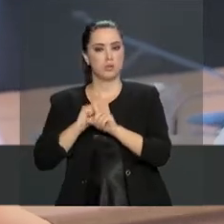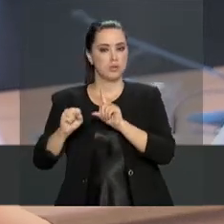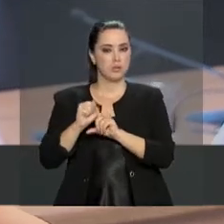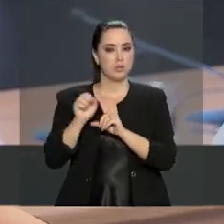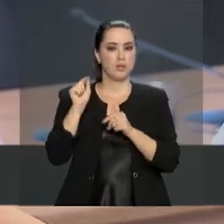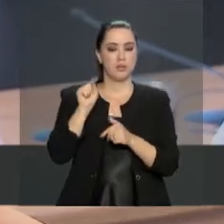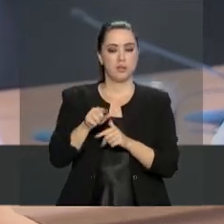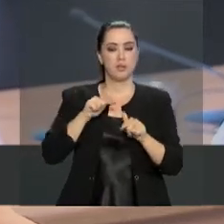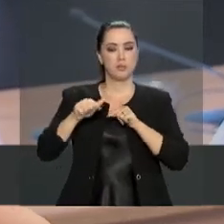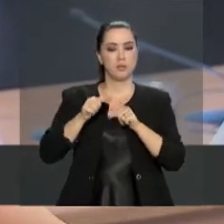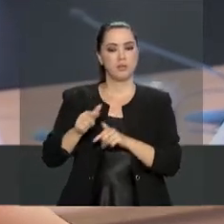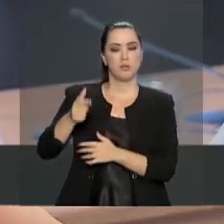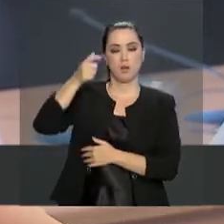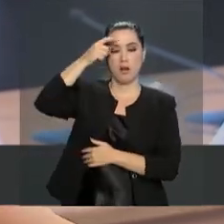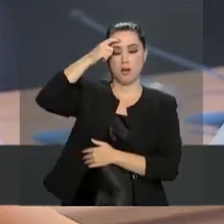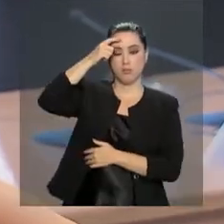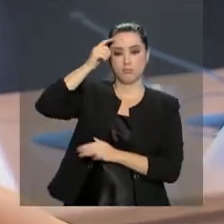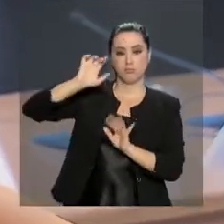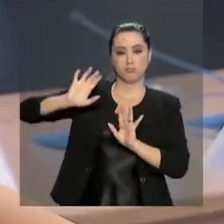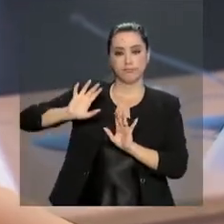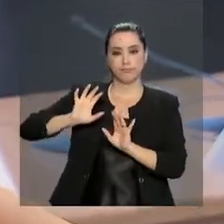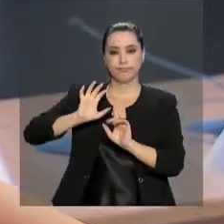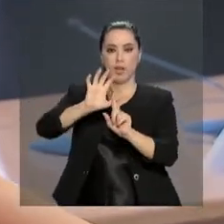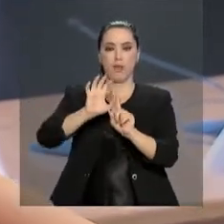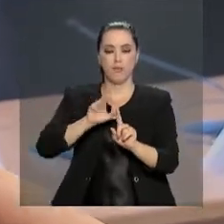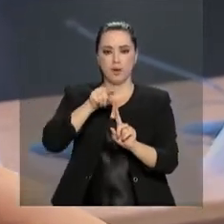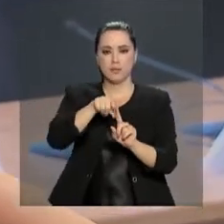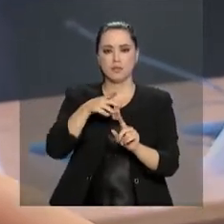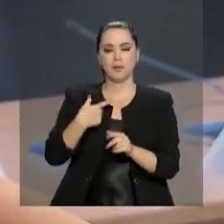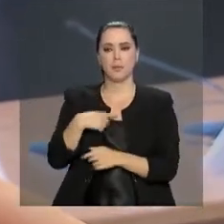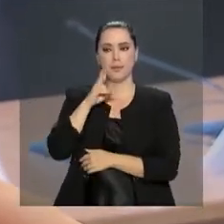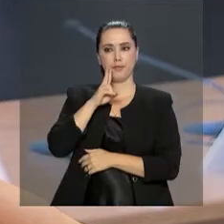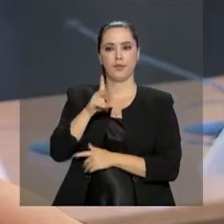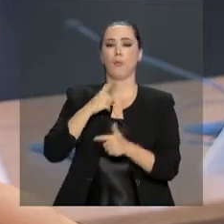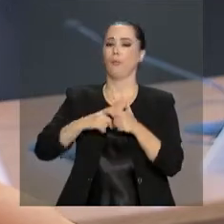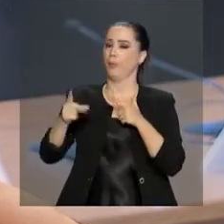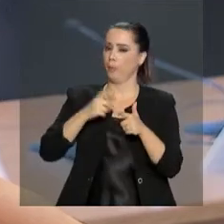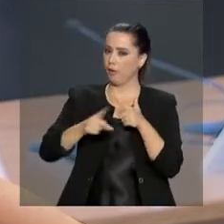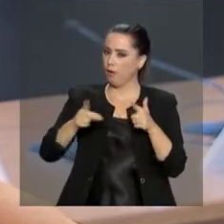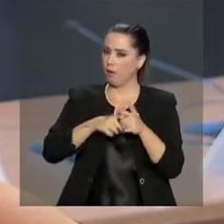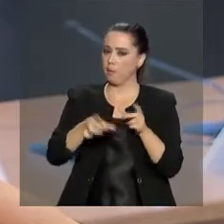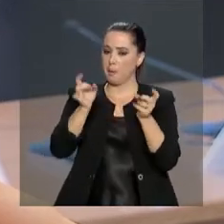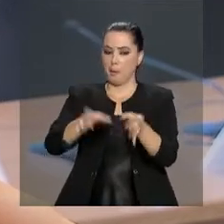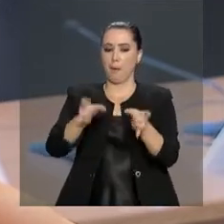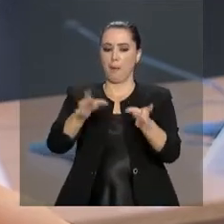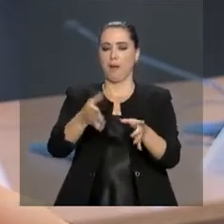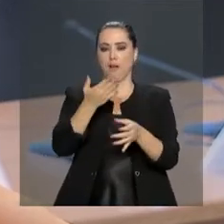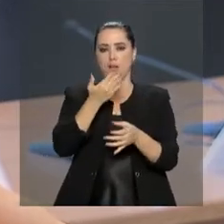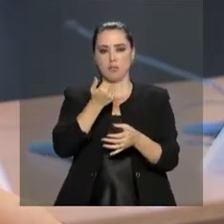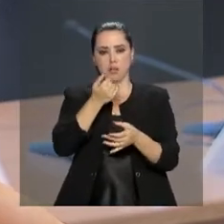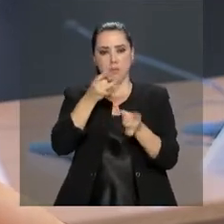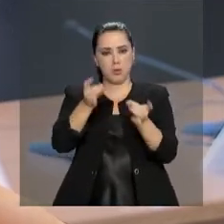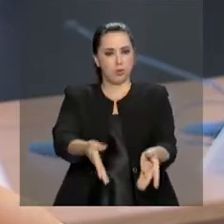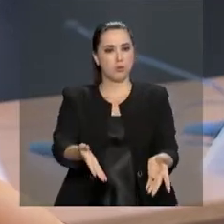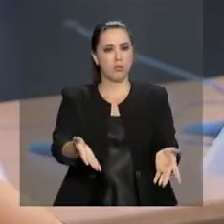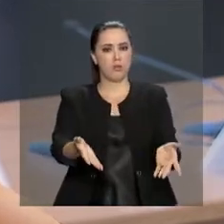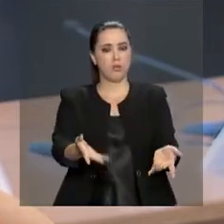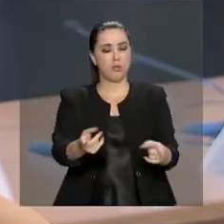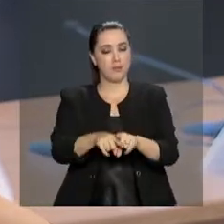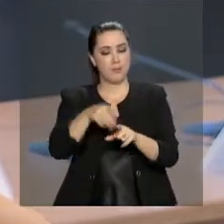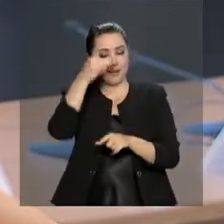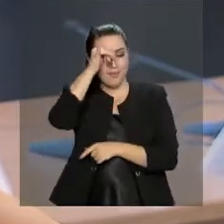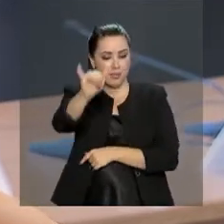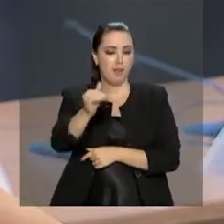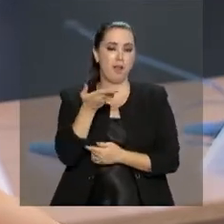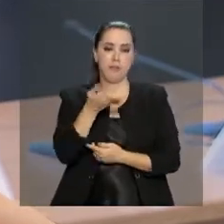trabalhar a conscientização despertando para a gravidade do problema ea necessidade de uma solução urgente para combater as